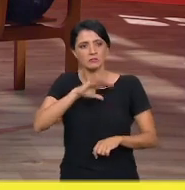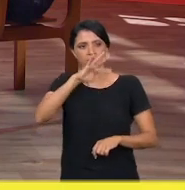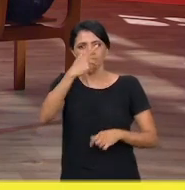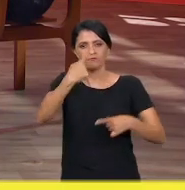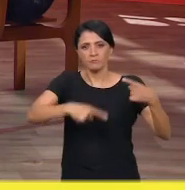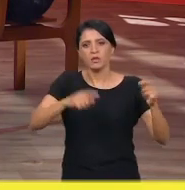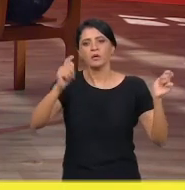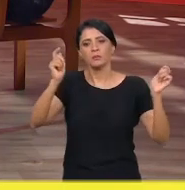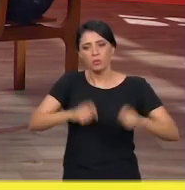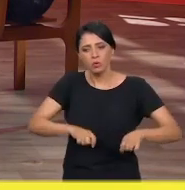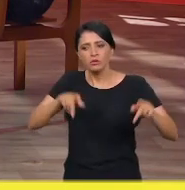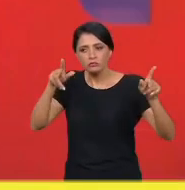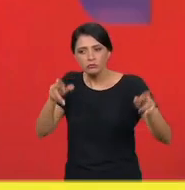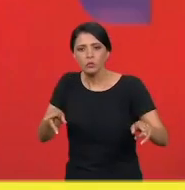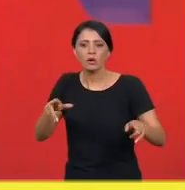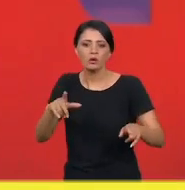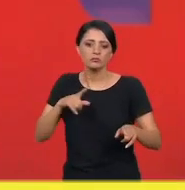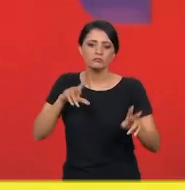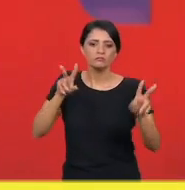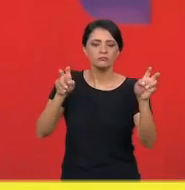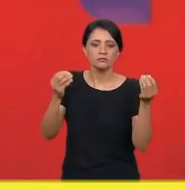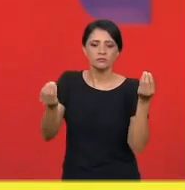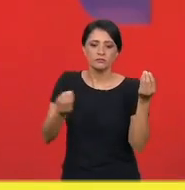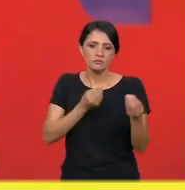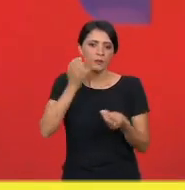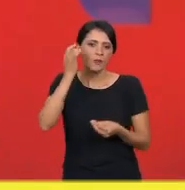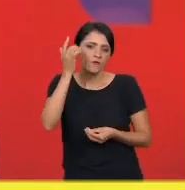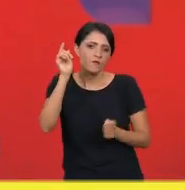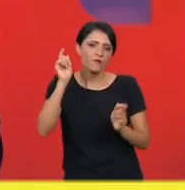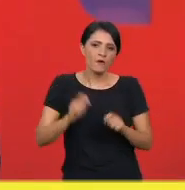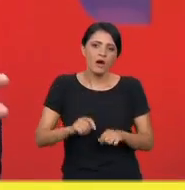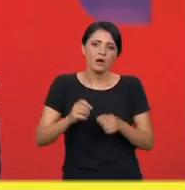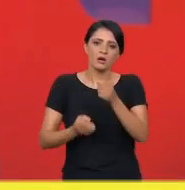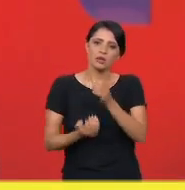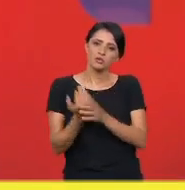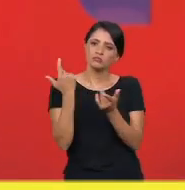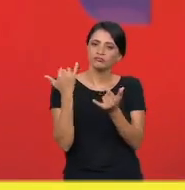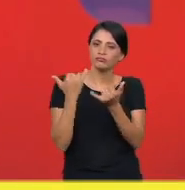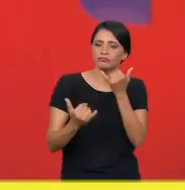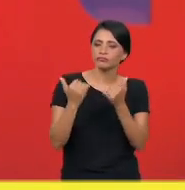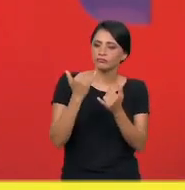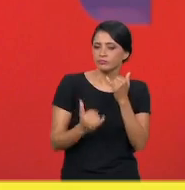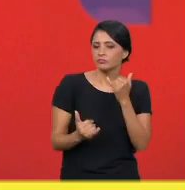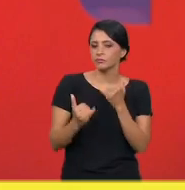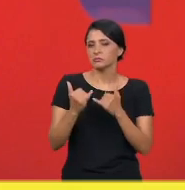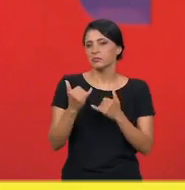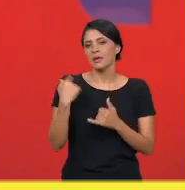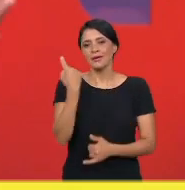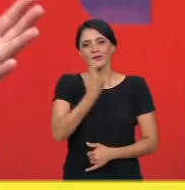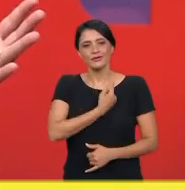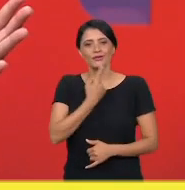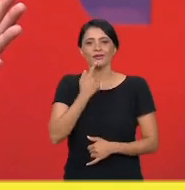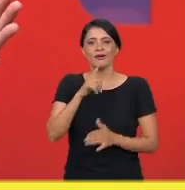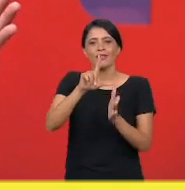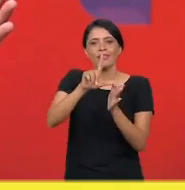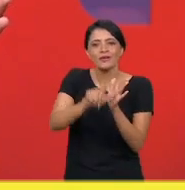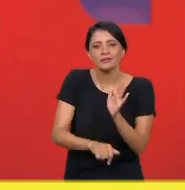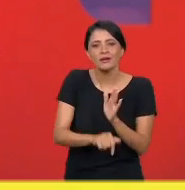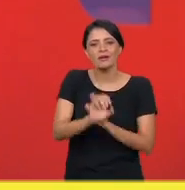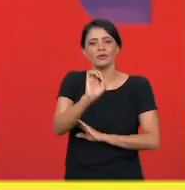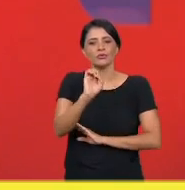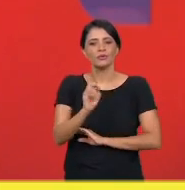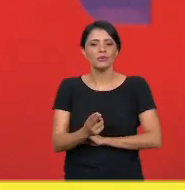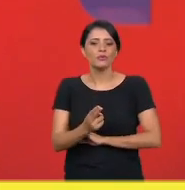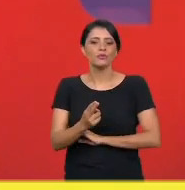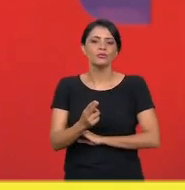gente poderia, entre aspas, aí, facilmente montar algo parecido? Enfim, a gente está muito atrasado ou a gente